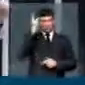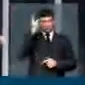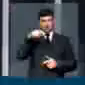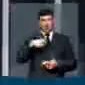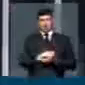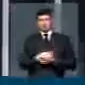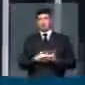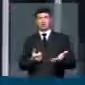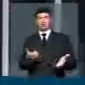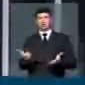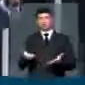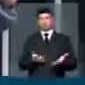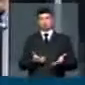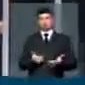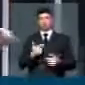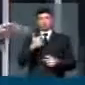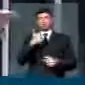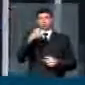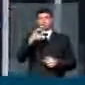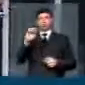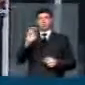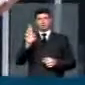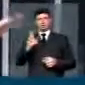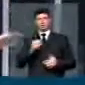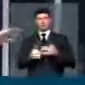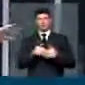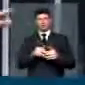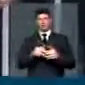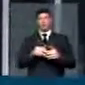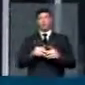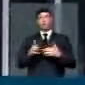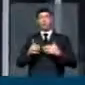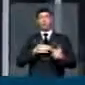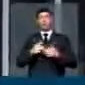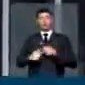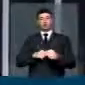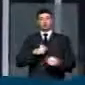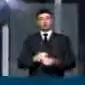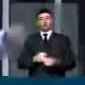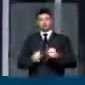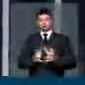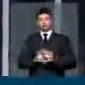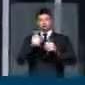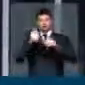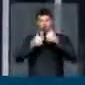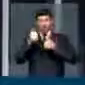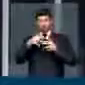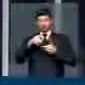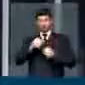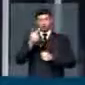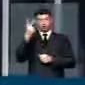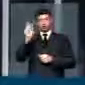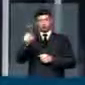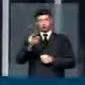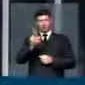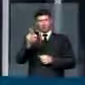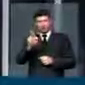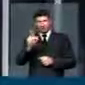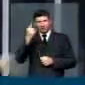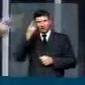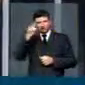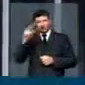paga menos de R$ 200, qualquer época do ano. Agora, para a Copa do Mundo, está quase R$ 2.000 a